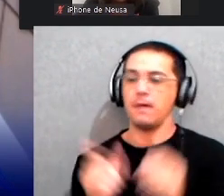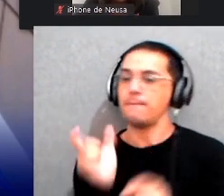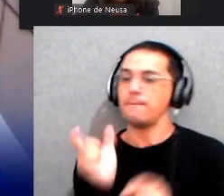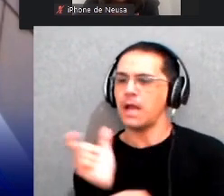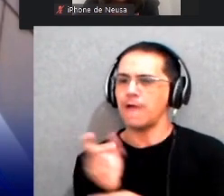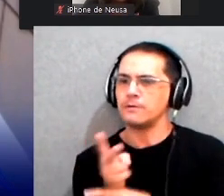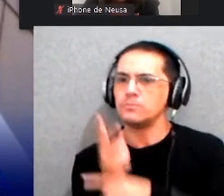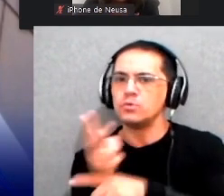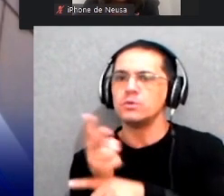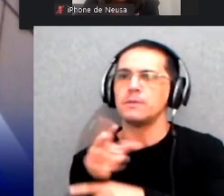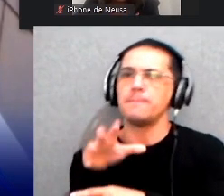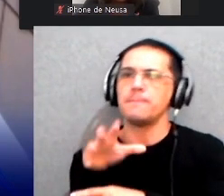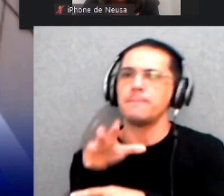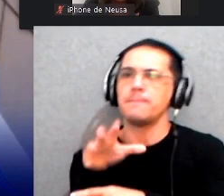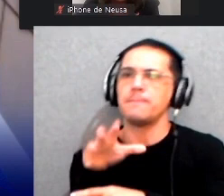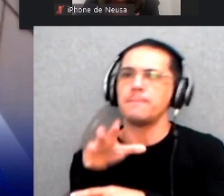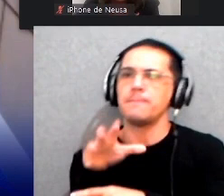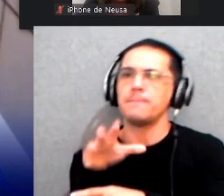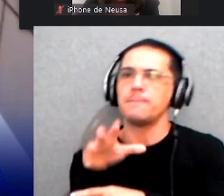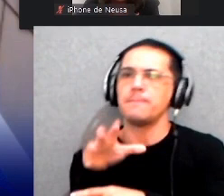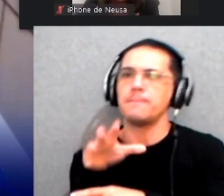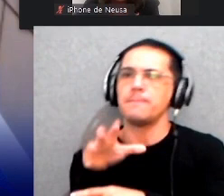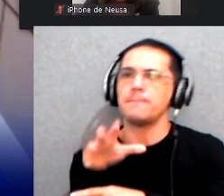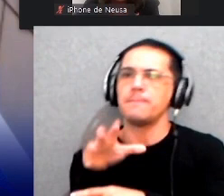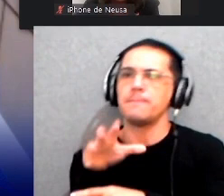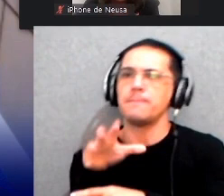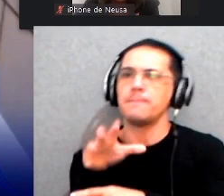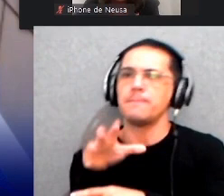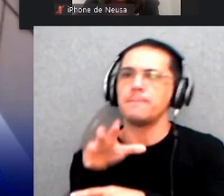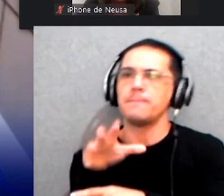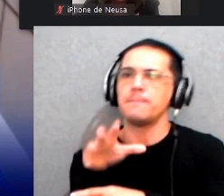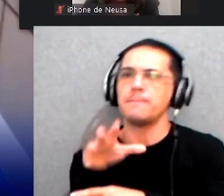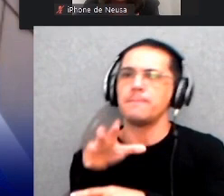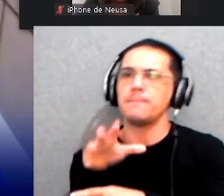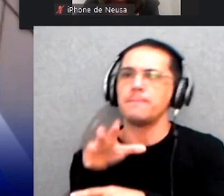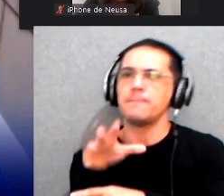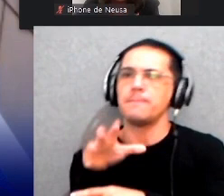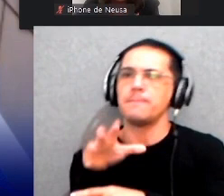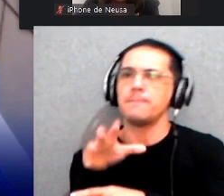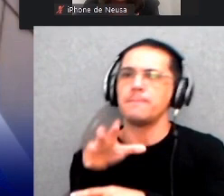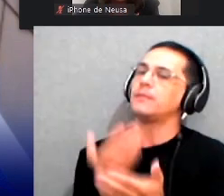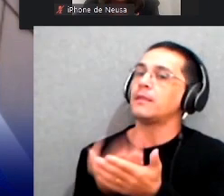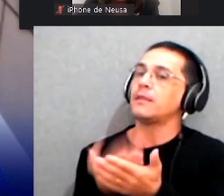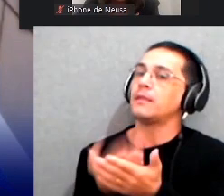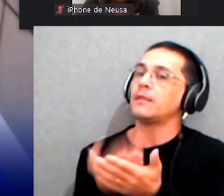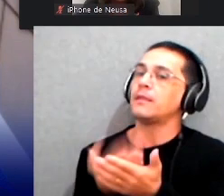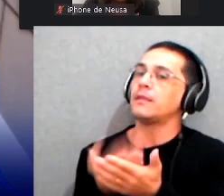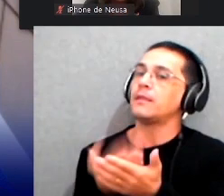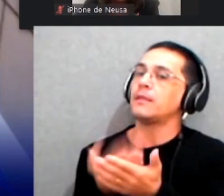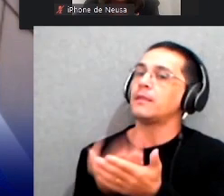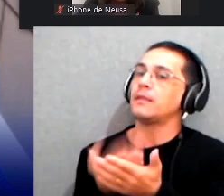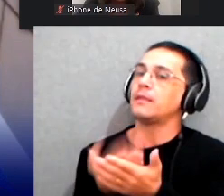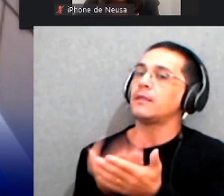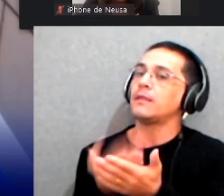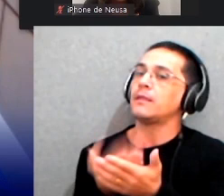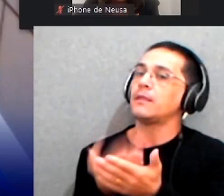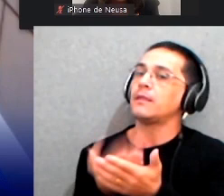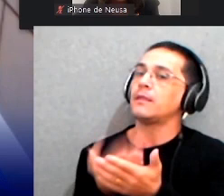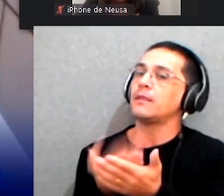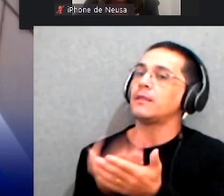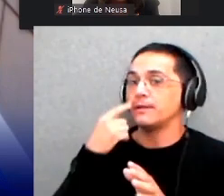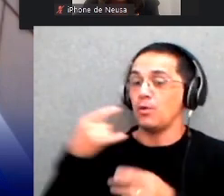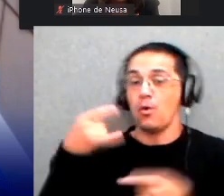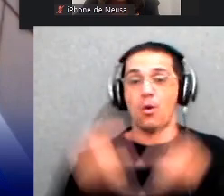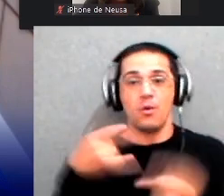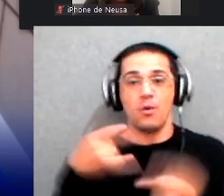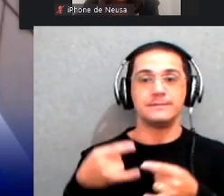ainda brinco aqui no meu escritório, né? Para fazer frente ao Victor, nós temos que desenvolver a vitória. A vitória tem que ganhar do Victor e ela tem que enganar esse